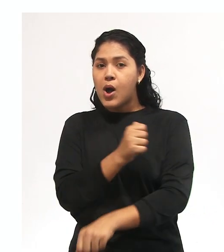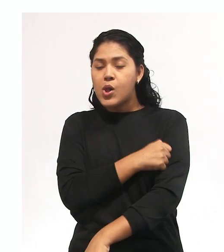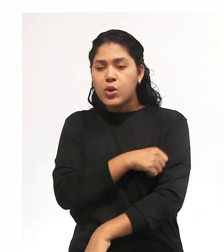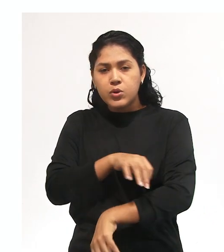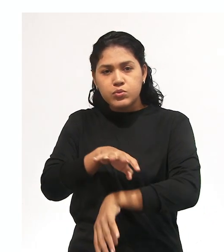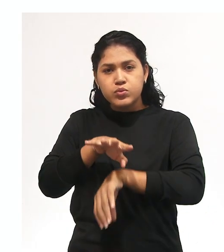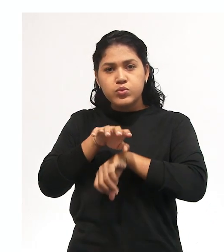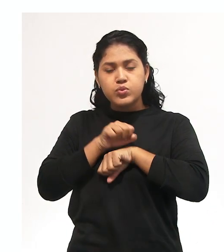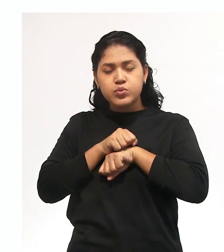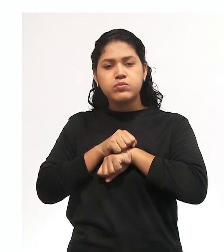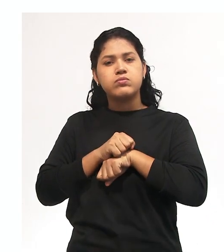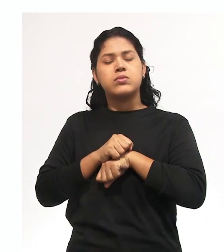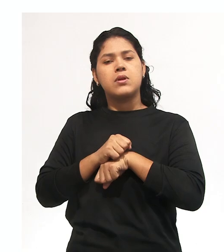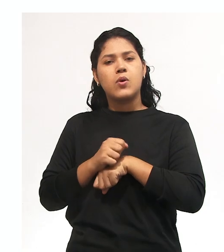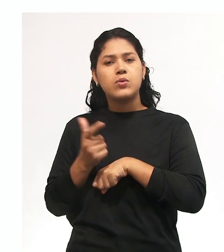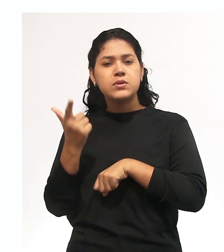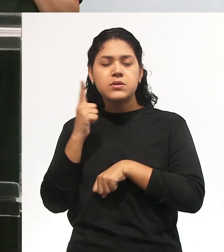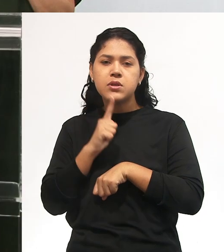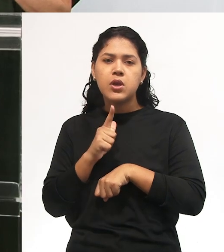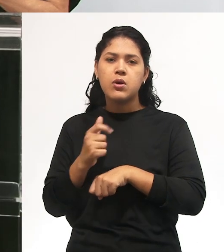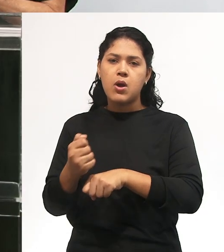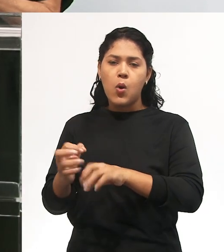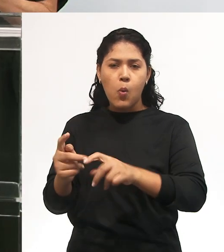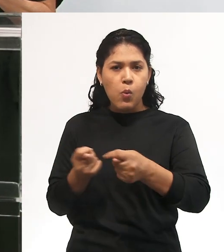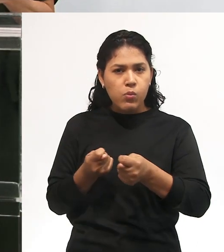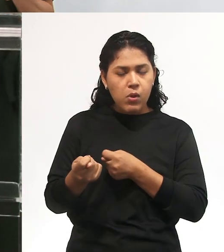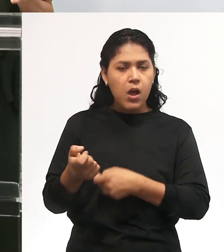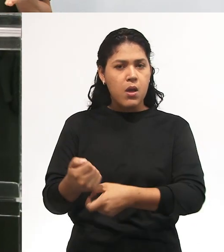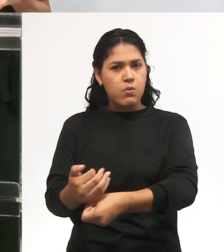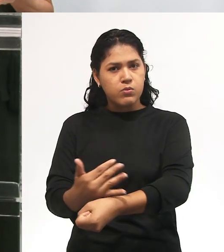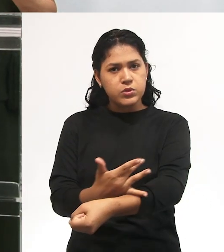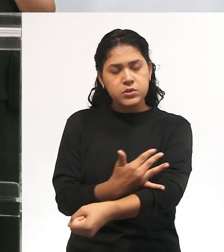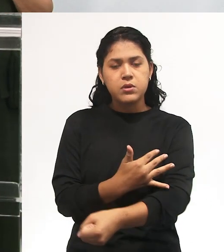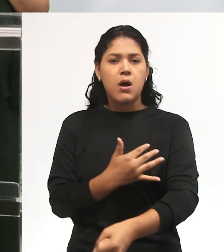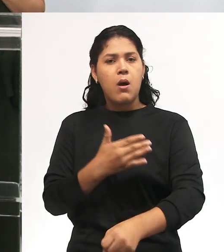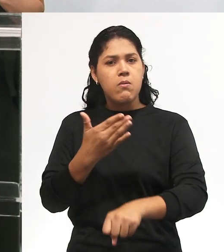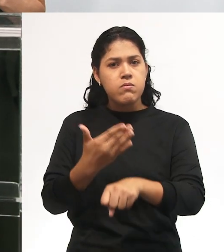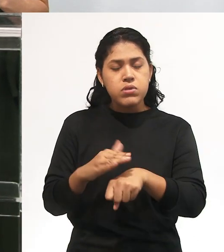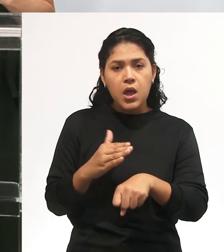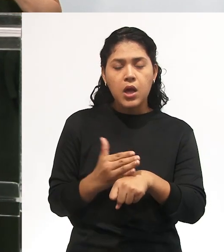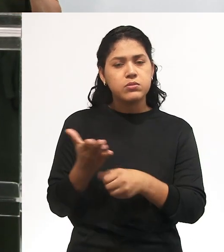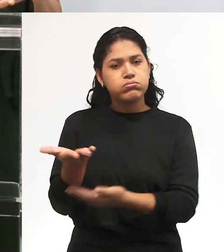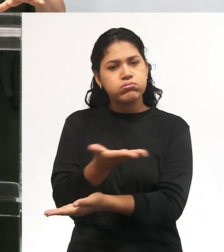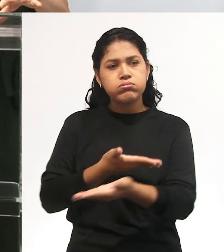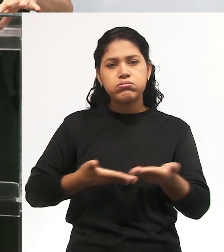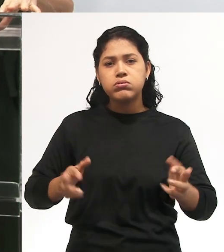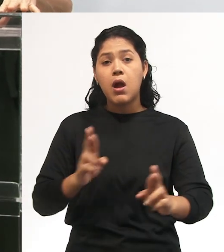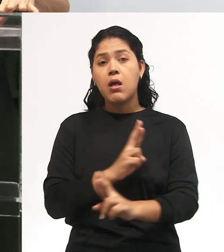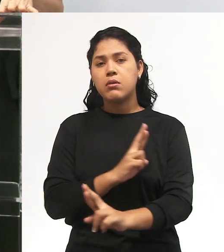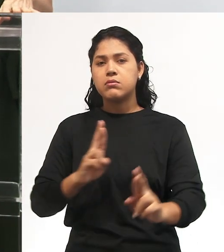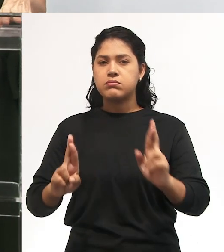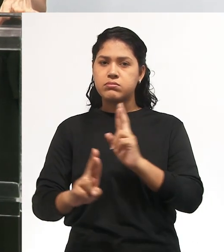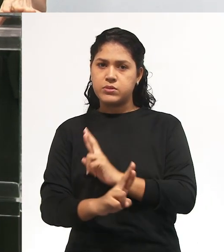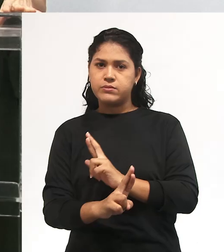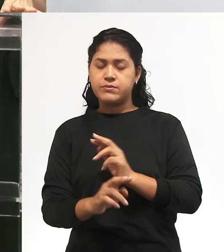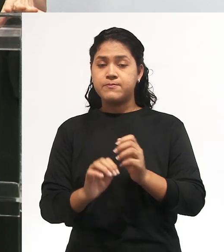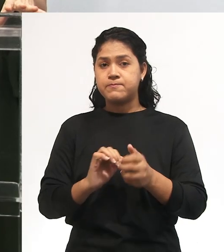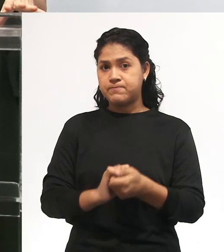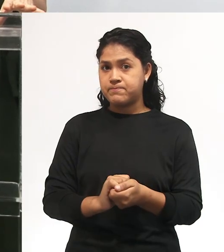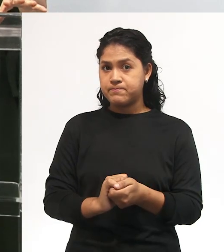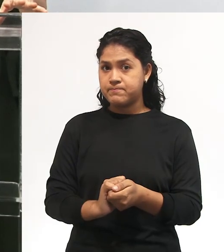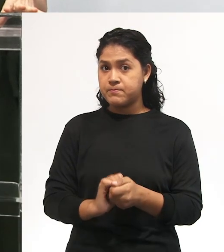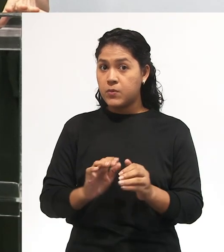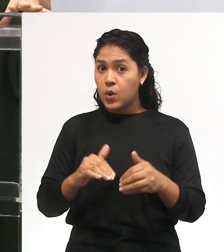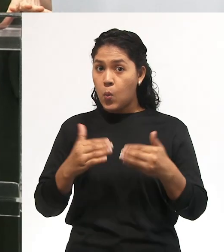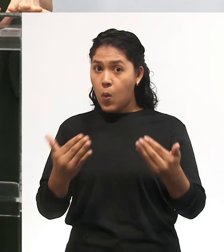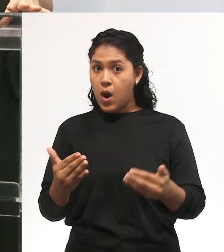competências sociais e emocionais. Ao observar o espaço de sala de aula enquanto professor, eu vou ter a possibilidade